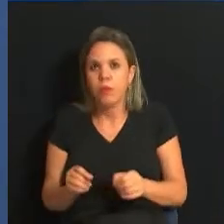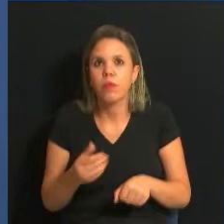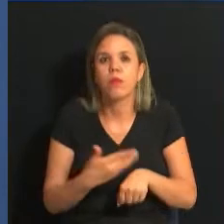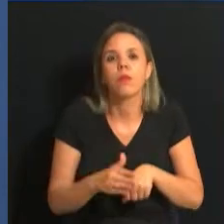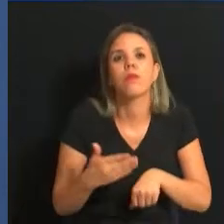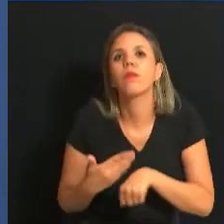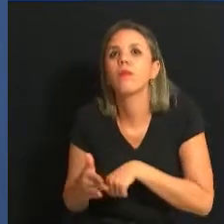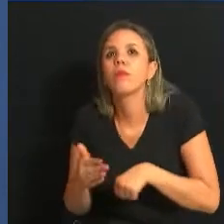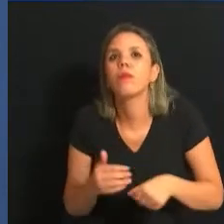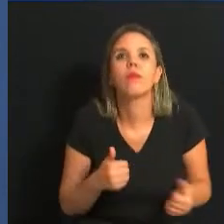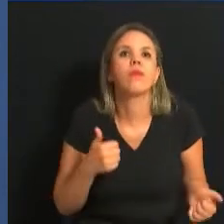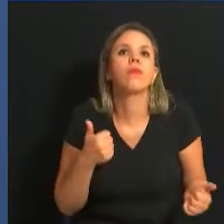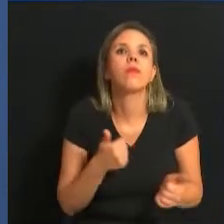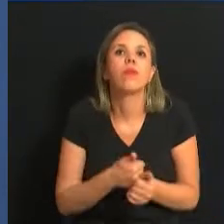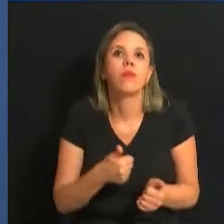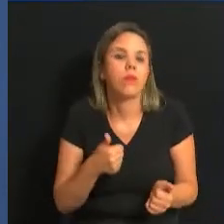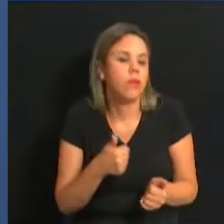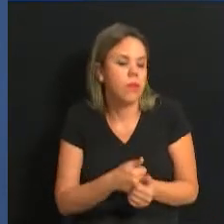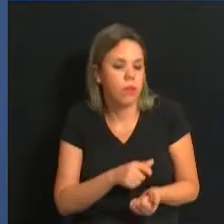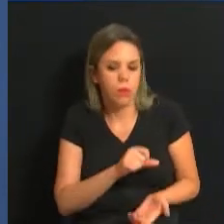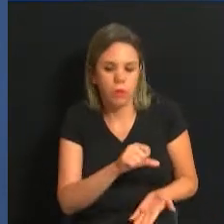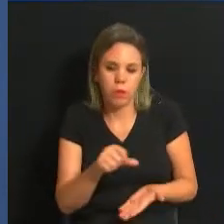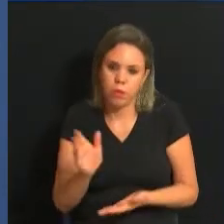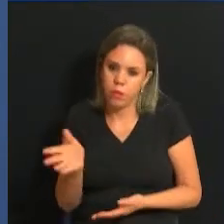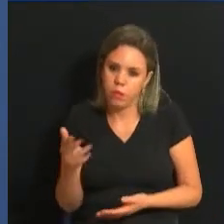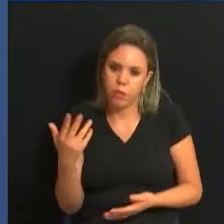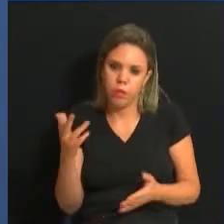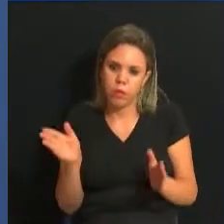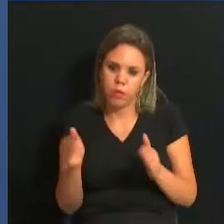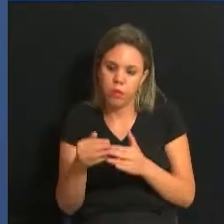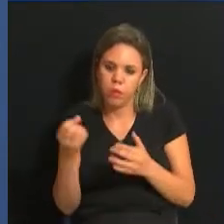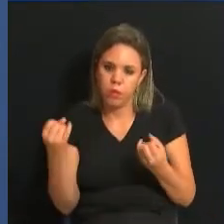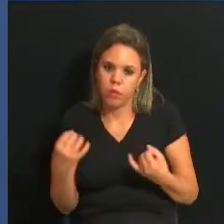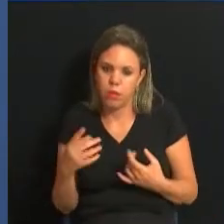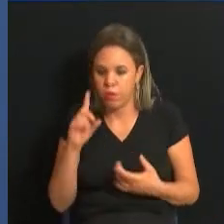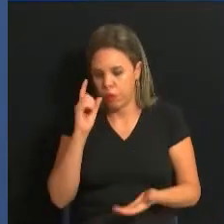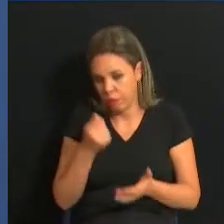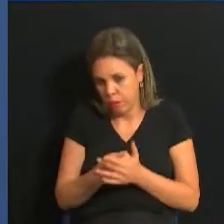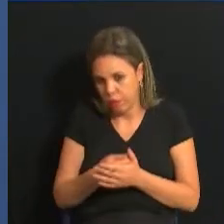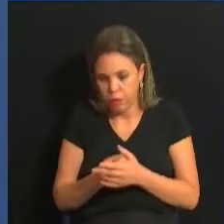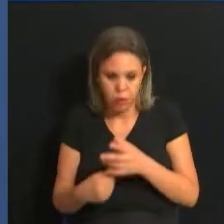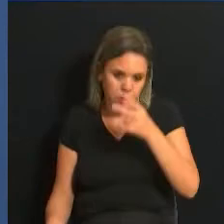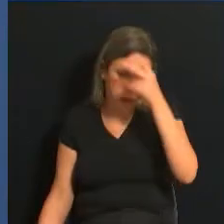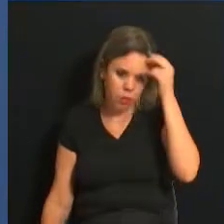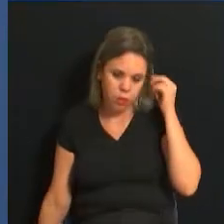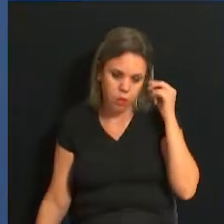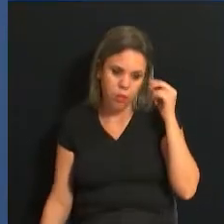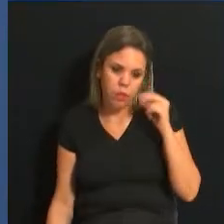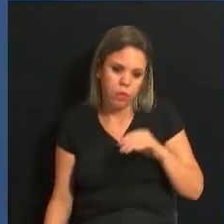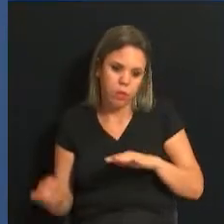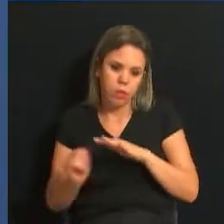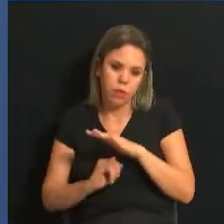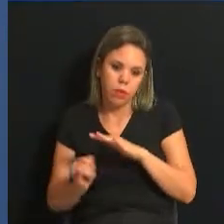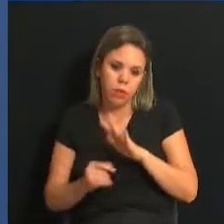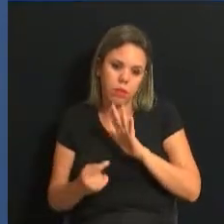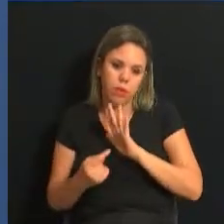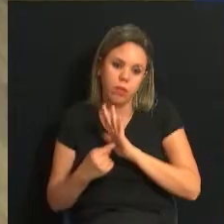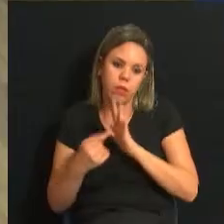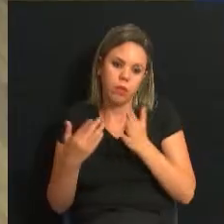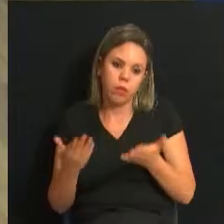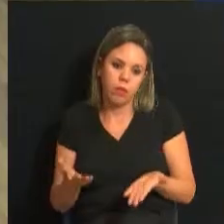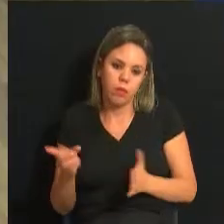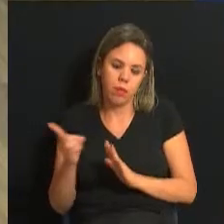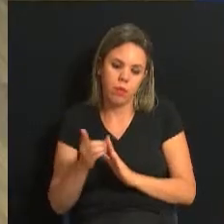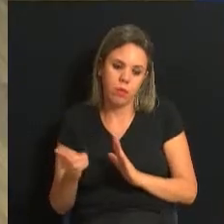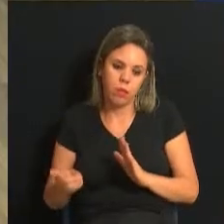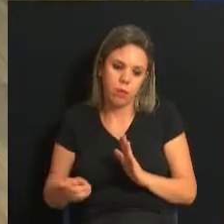nas proximidades dos locais que já foram definidos pela Prefeitura em conjunto com as entidades. A gente mostrou agora há pouco o decreto que está